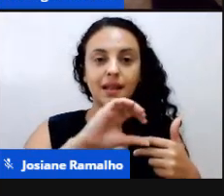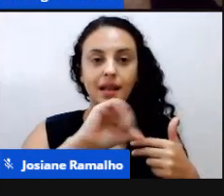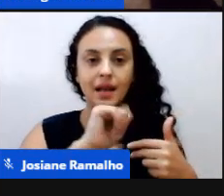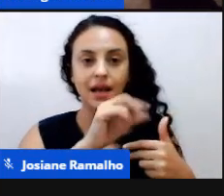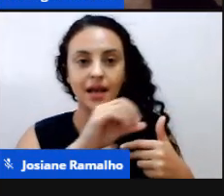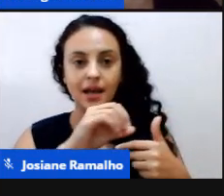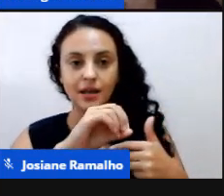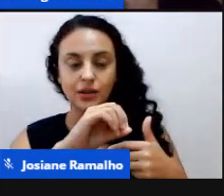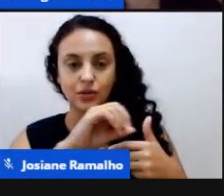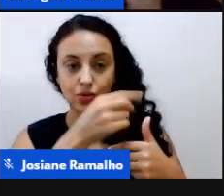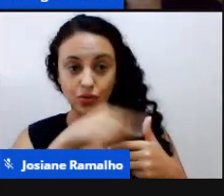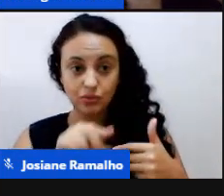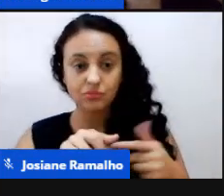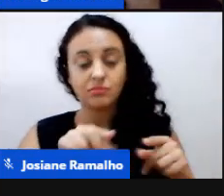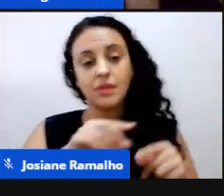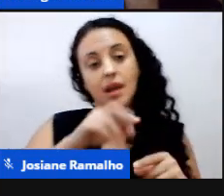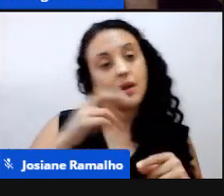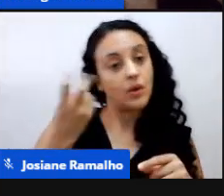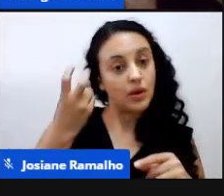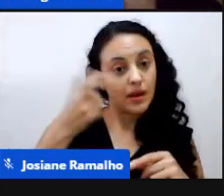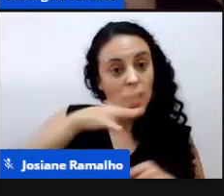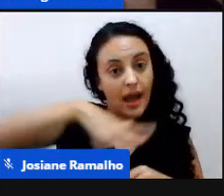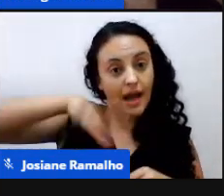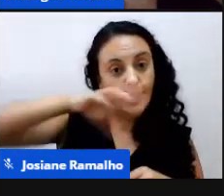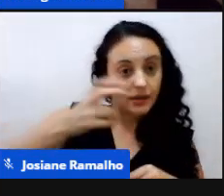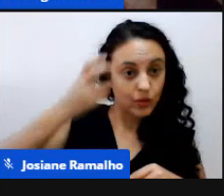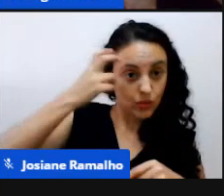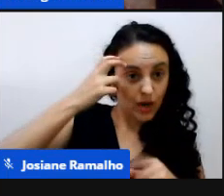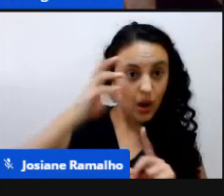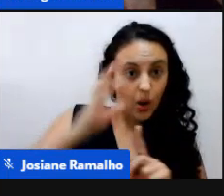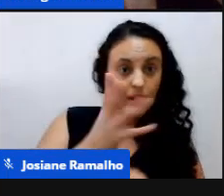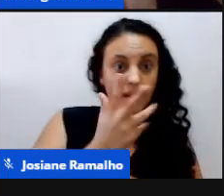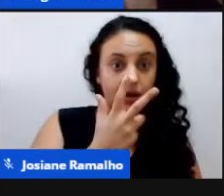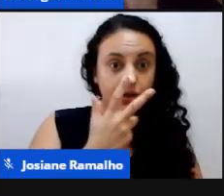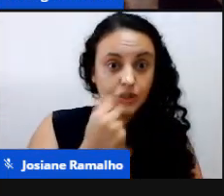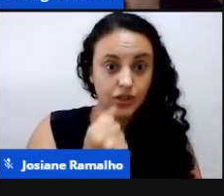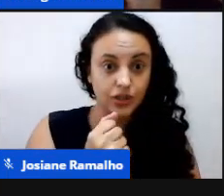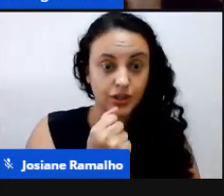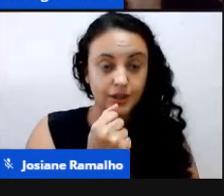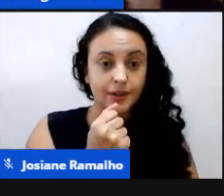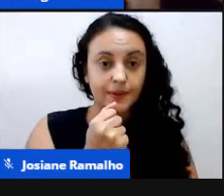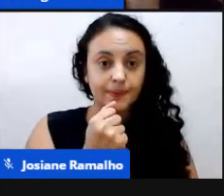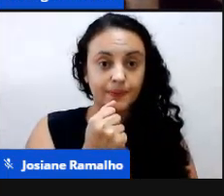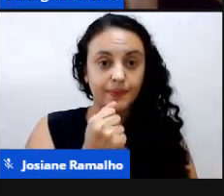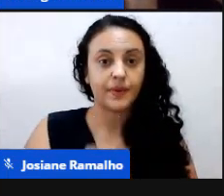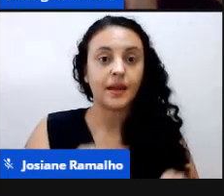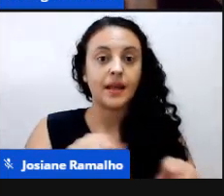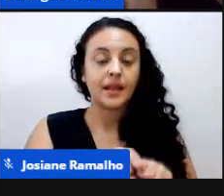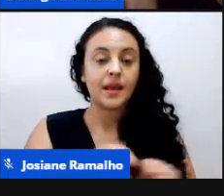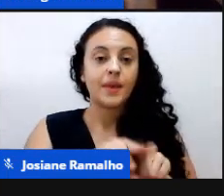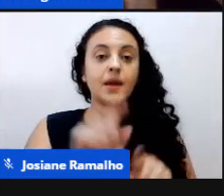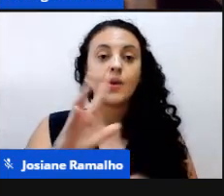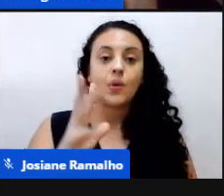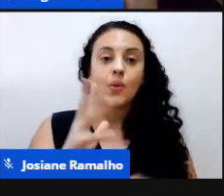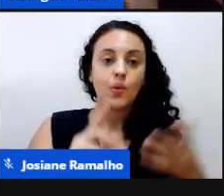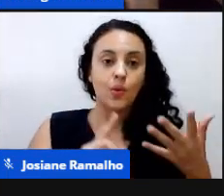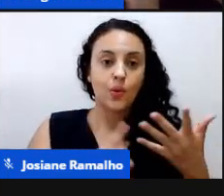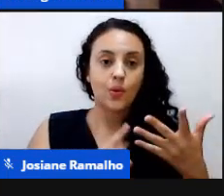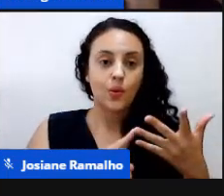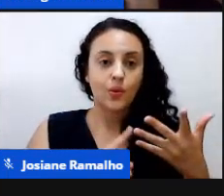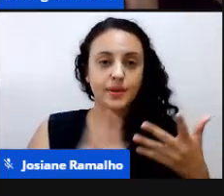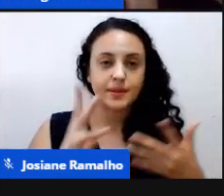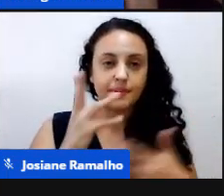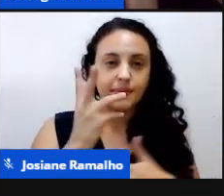científicas, né? Nós temos o campo de experiência, que é o espaço, tempo, quantidade, relações e